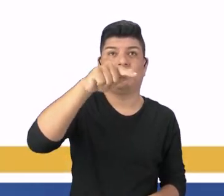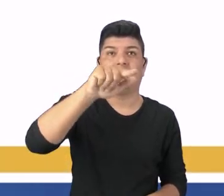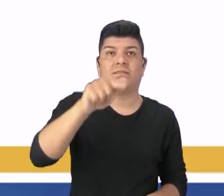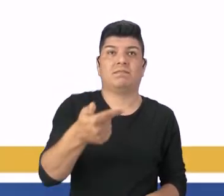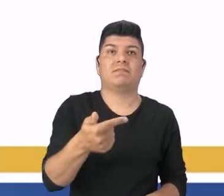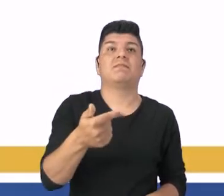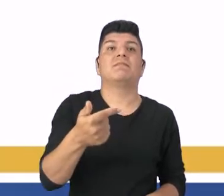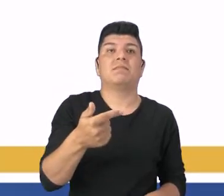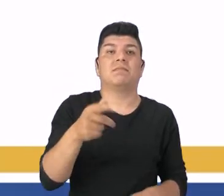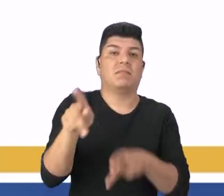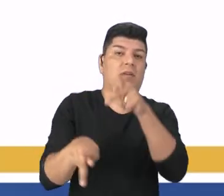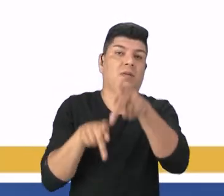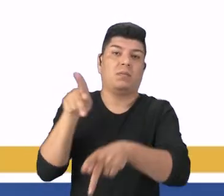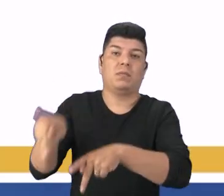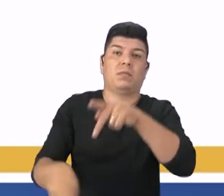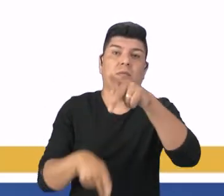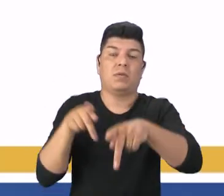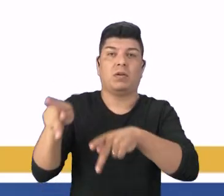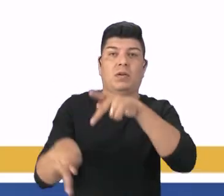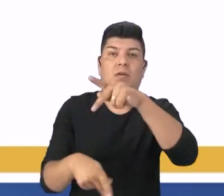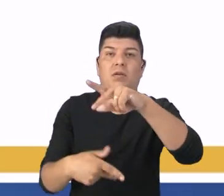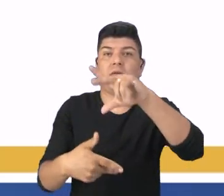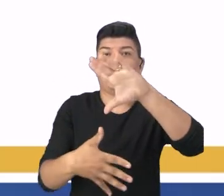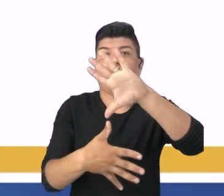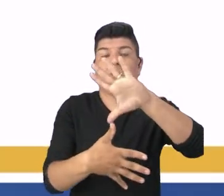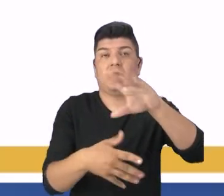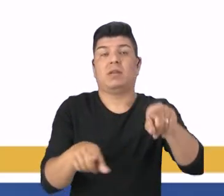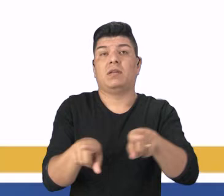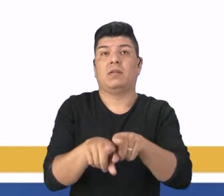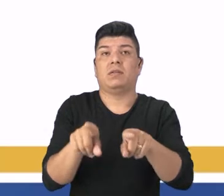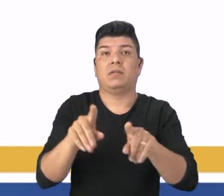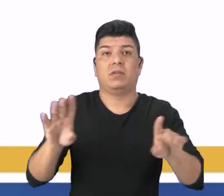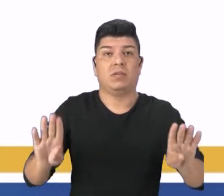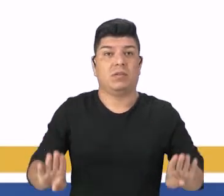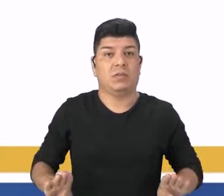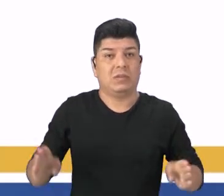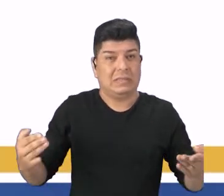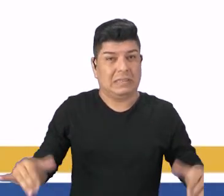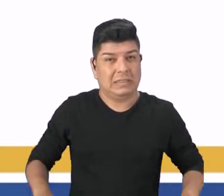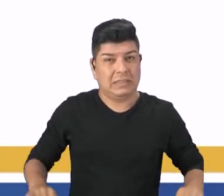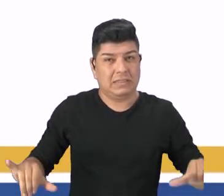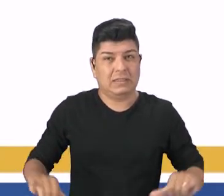7,9% da população da América Latina e do Caribe sofre de fome e de